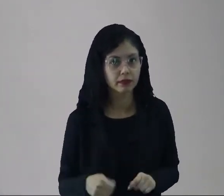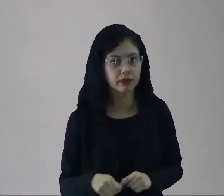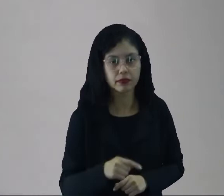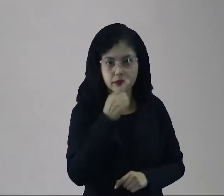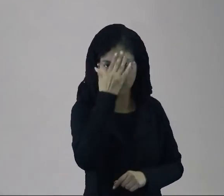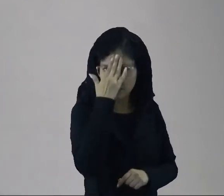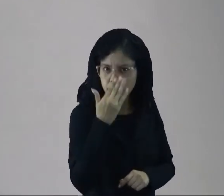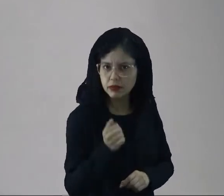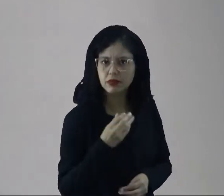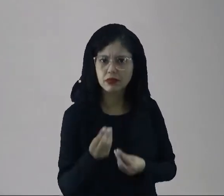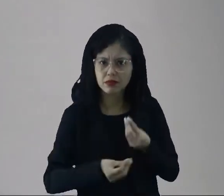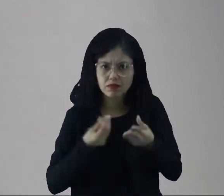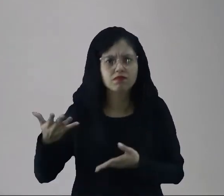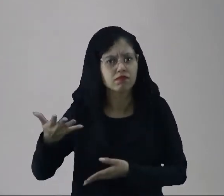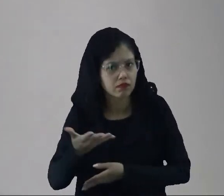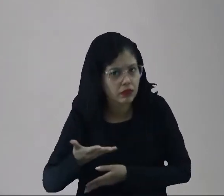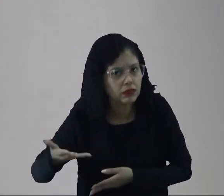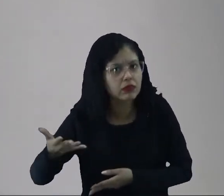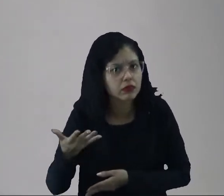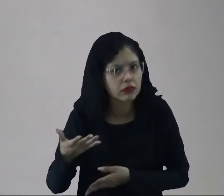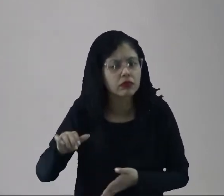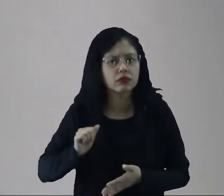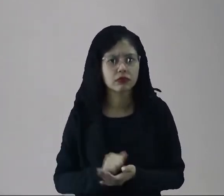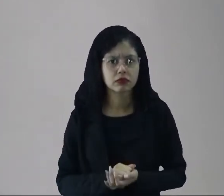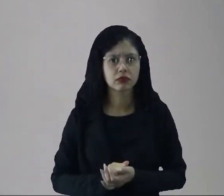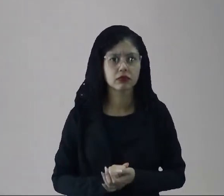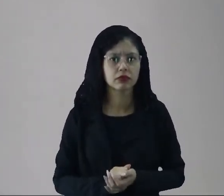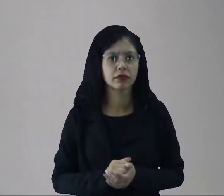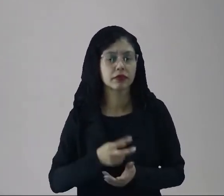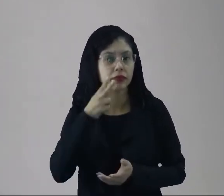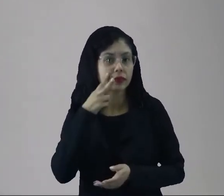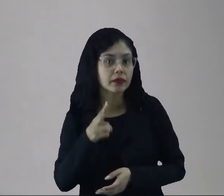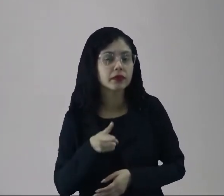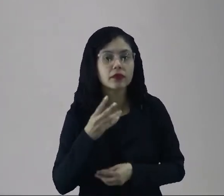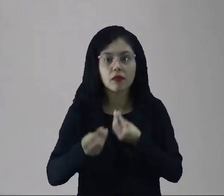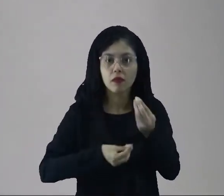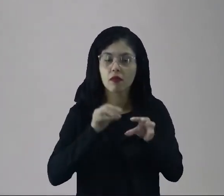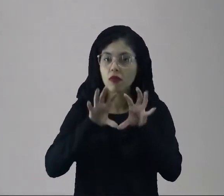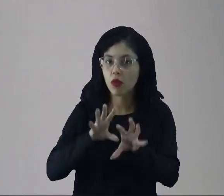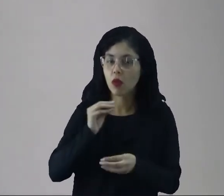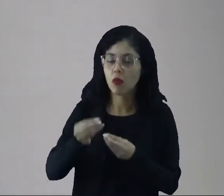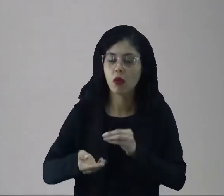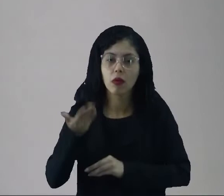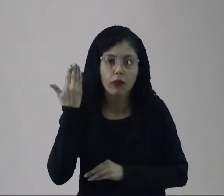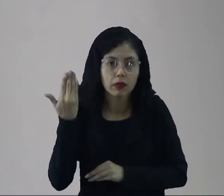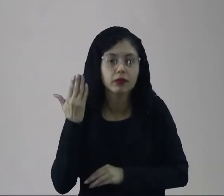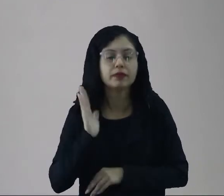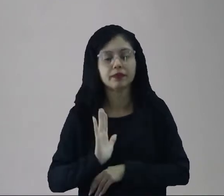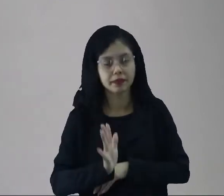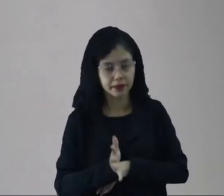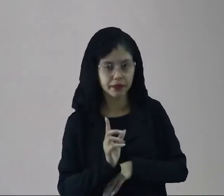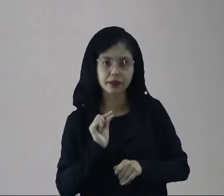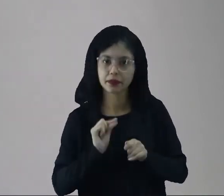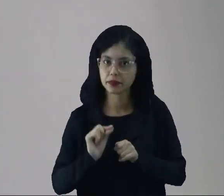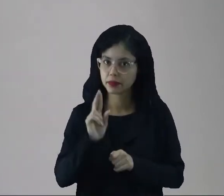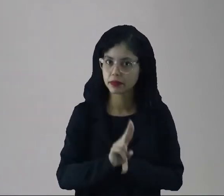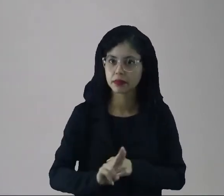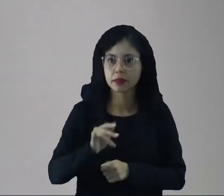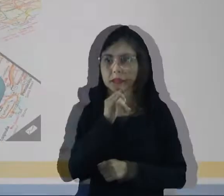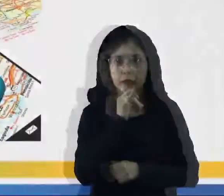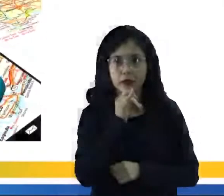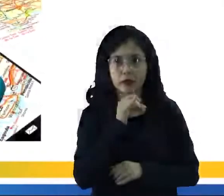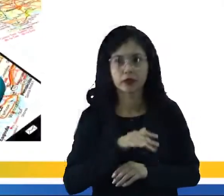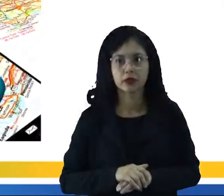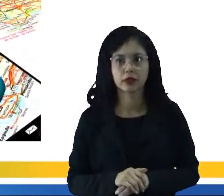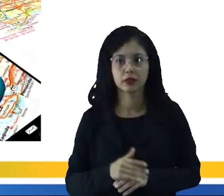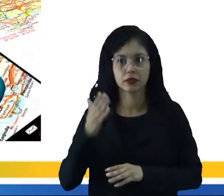você pelo menos saber o básico de se orientar, assim como os antigos já o faziam, usando, por